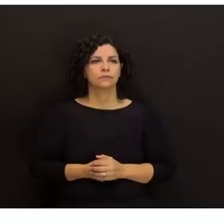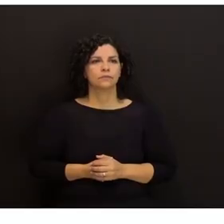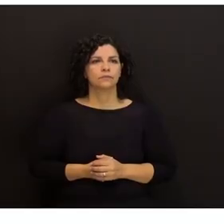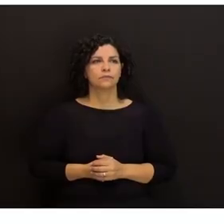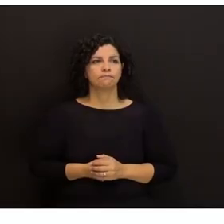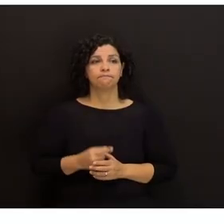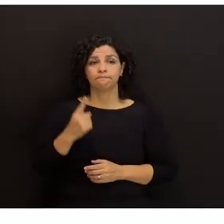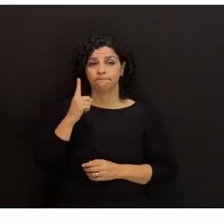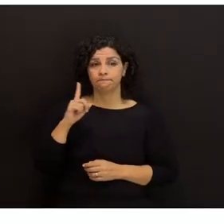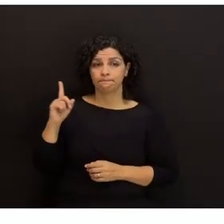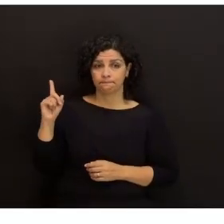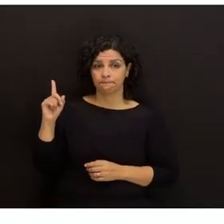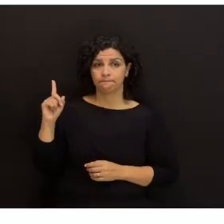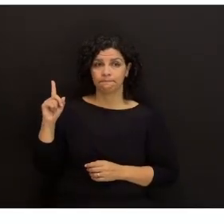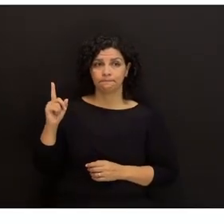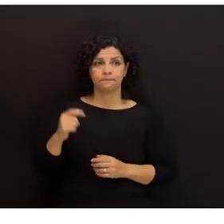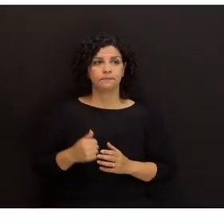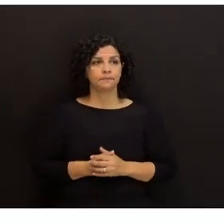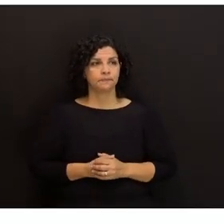essa emenda